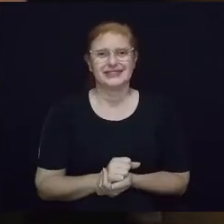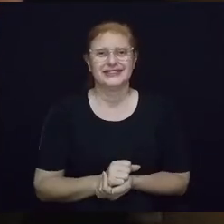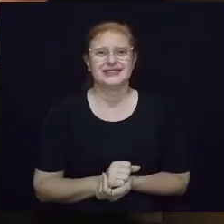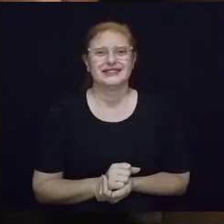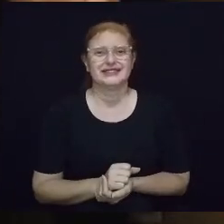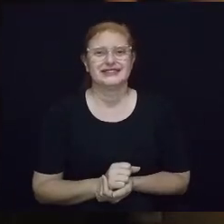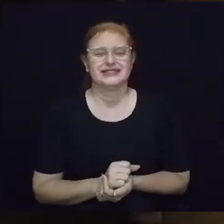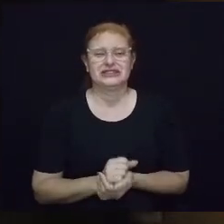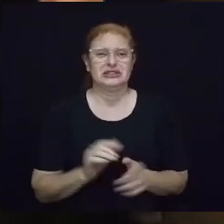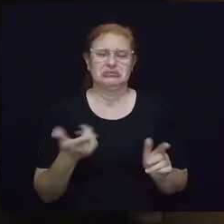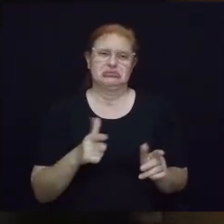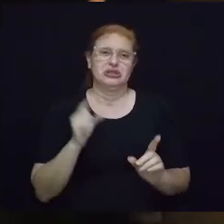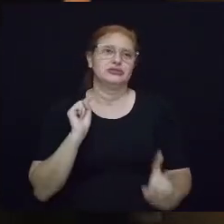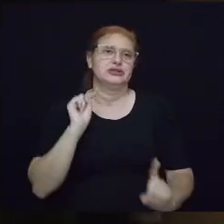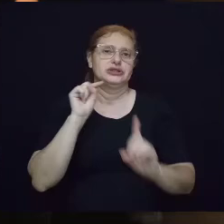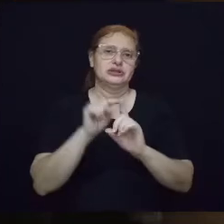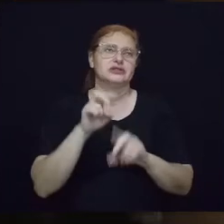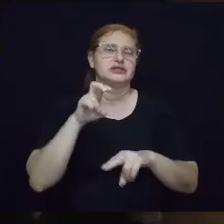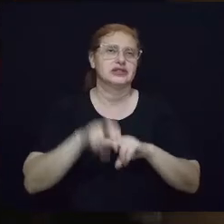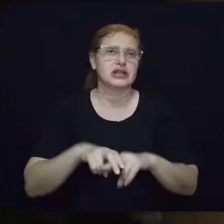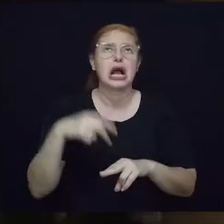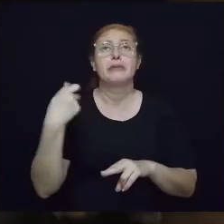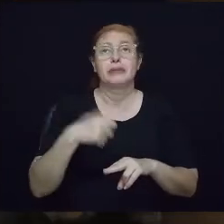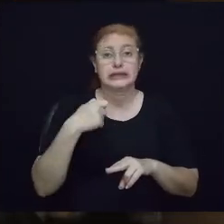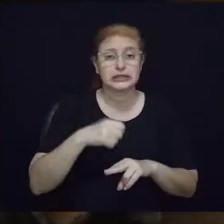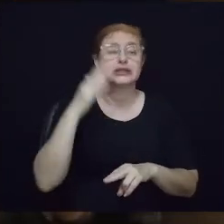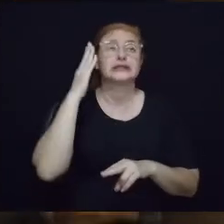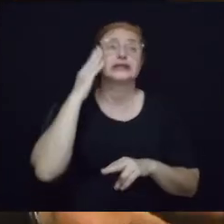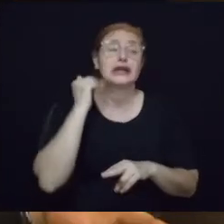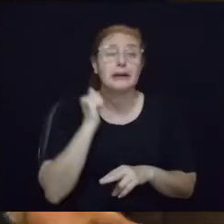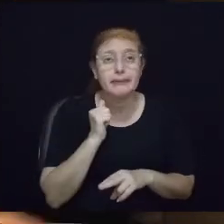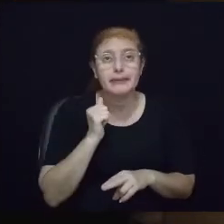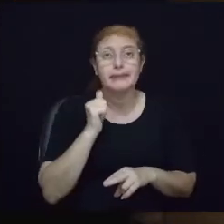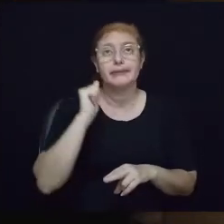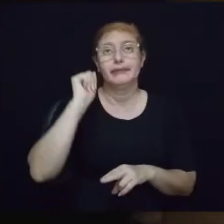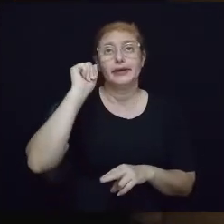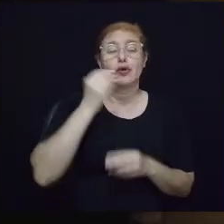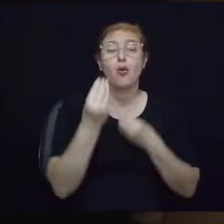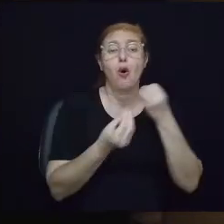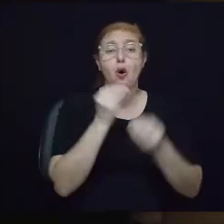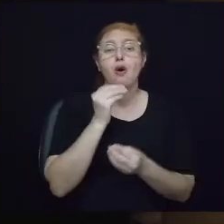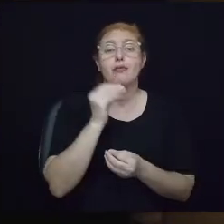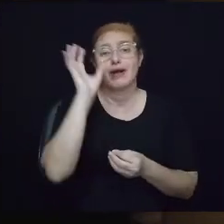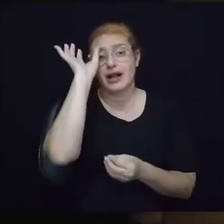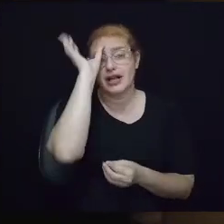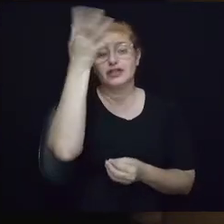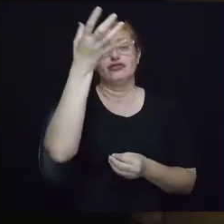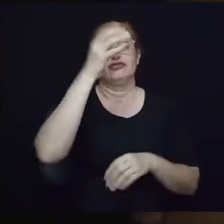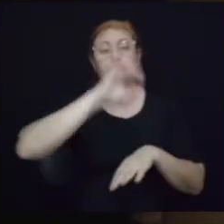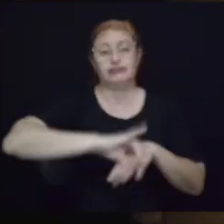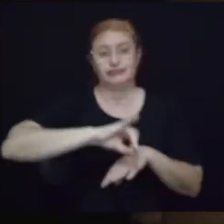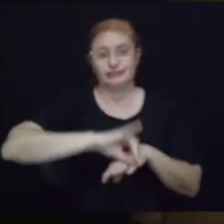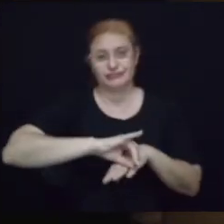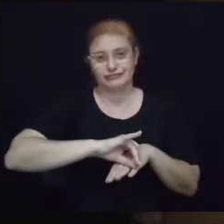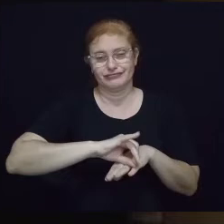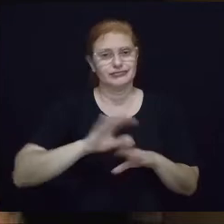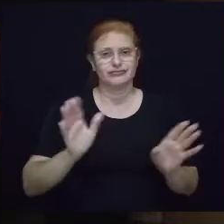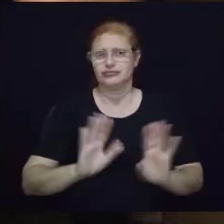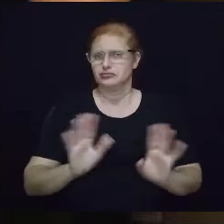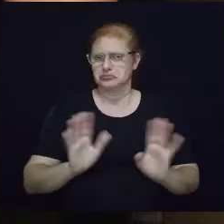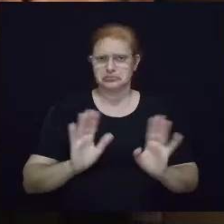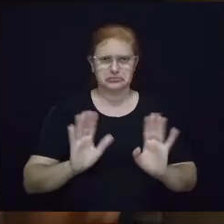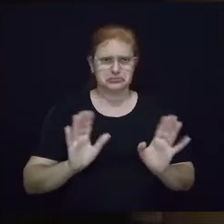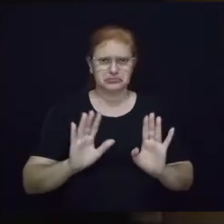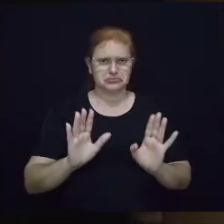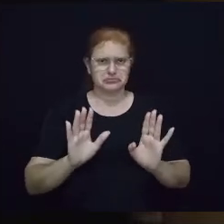de uma coisa objetiva que eu sento e vai ter que sair, vou ter que espremer alguma solução para aquela escultura. Ela vem, eu